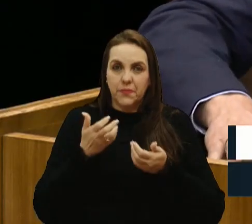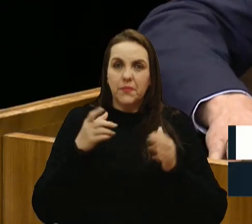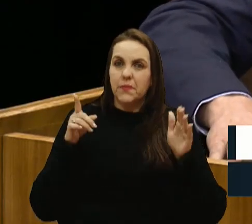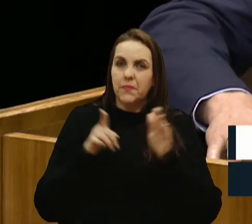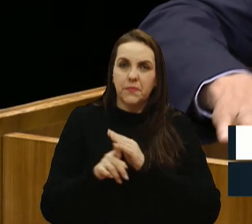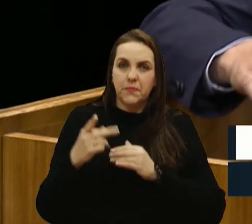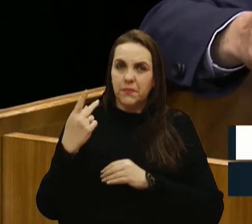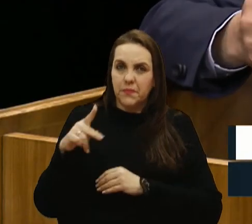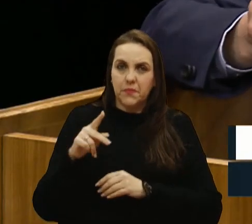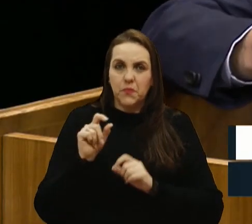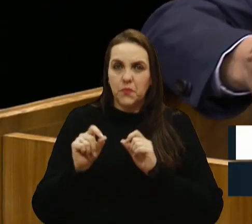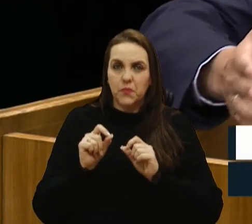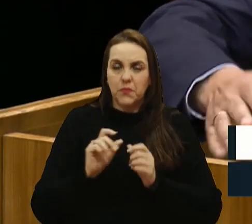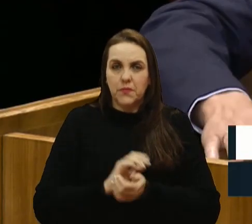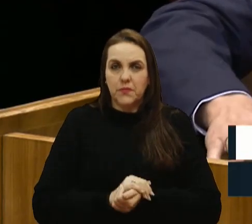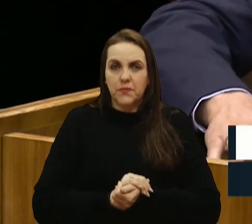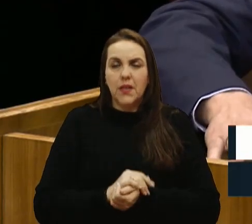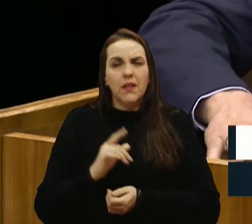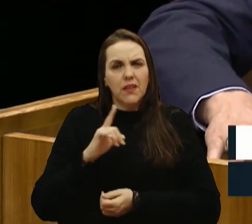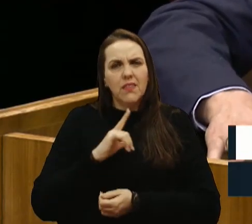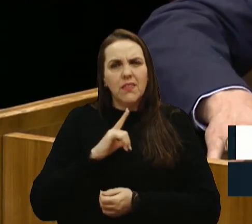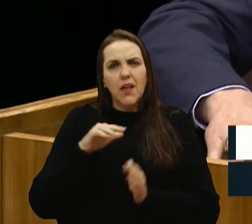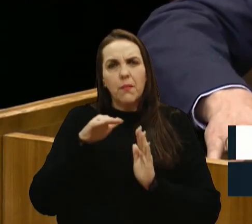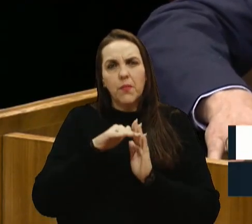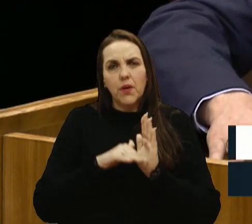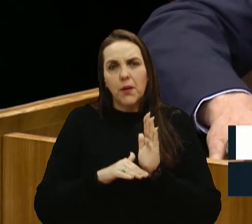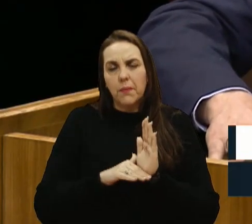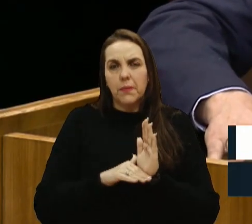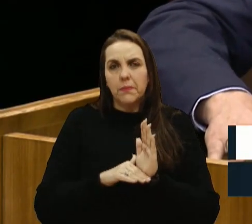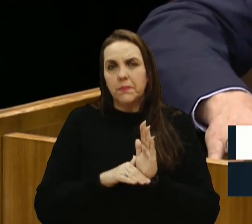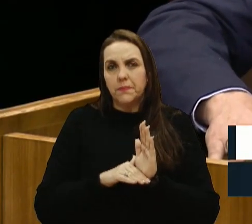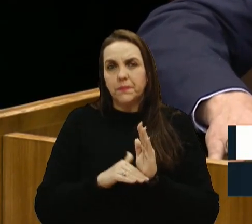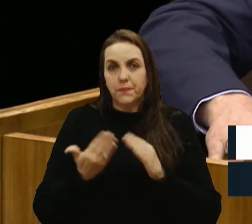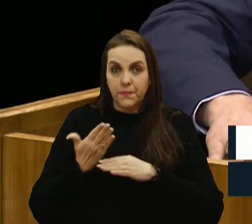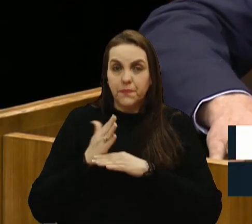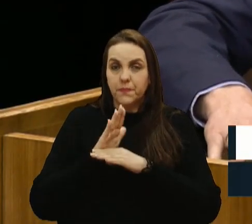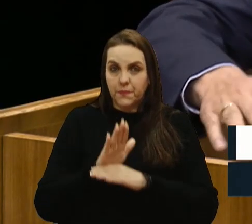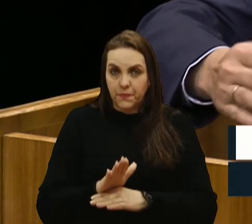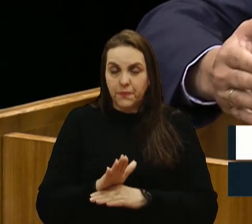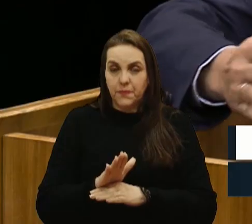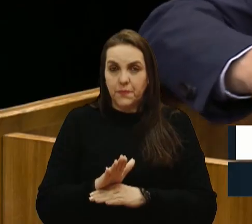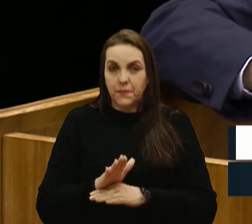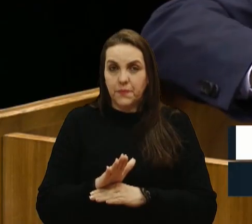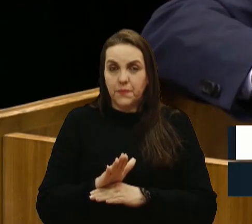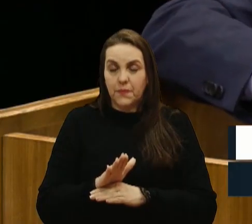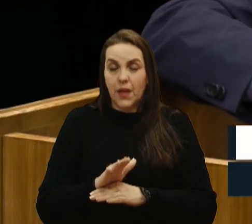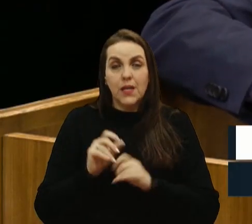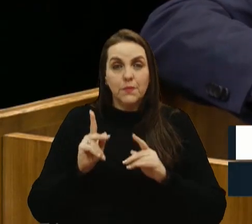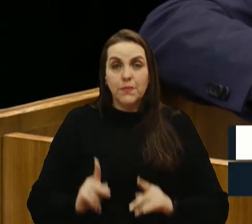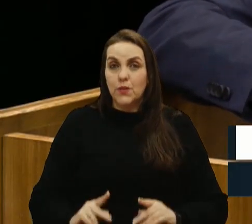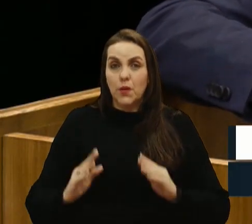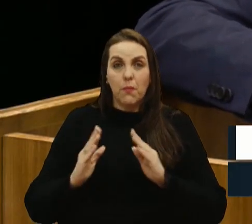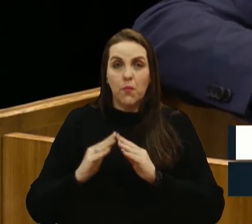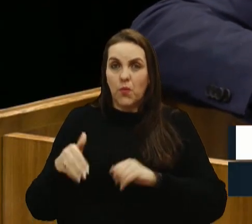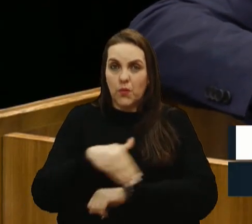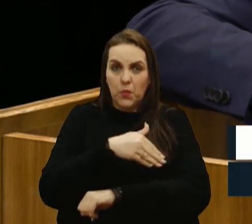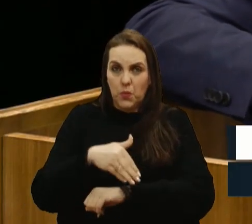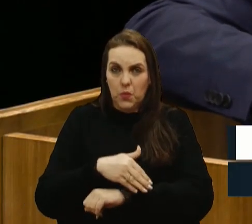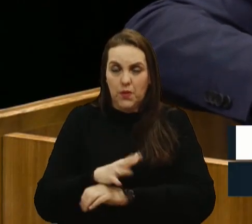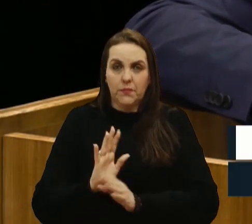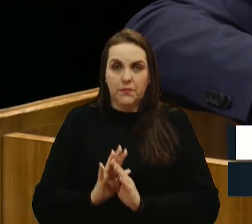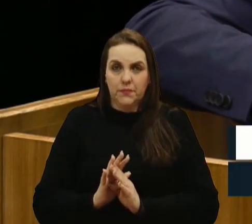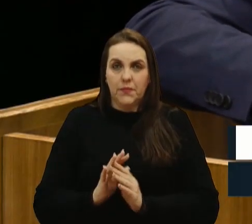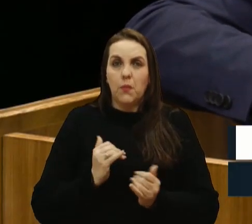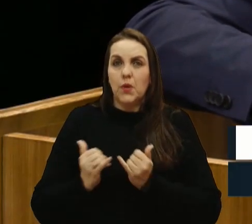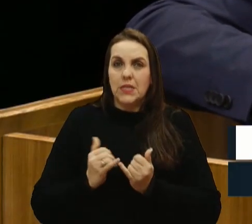perguntar para o senhor a seguinte questão: tem algum programa que auxilia os moradores de rua, por exemplo? Minha opinião, não é